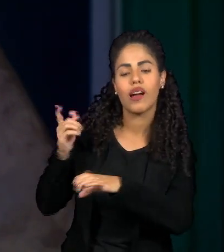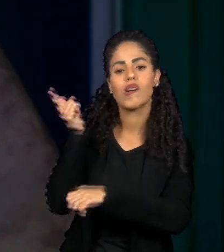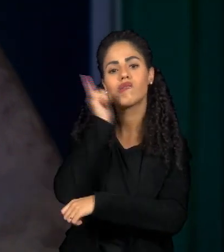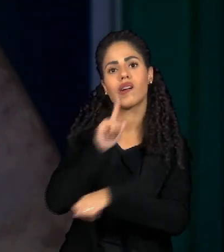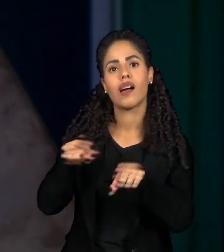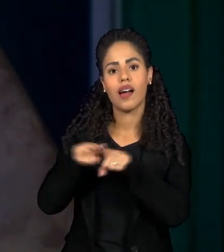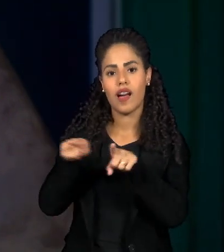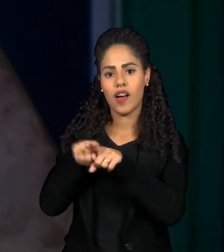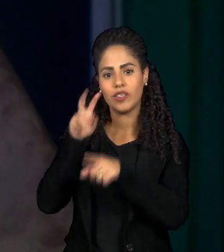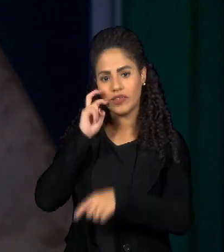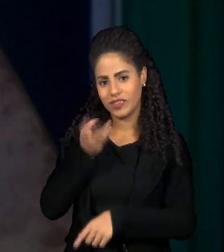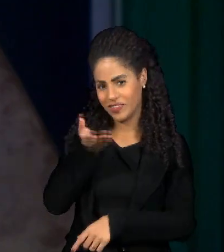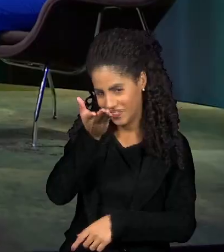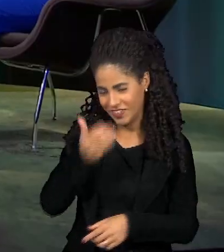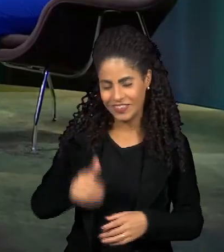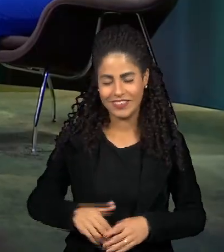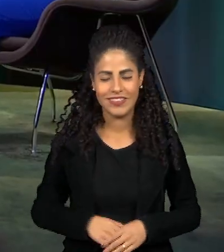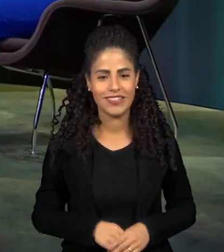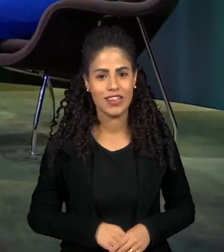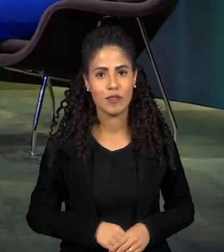nós fomos ouvi-lo. Vamos acompanhar.